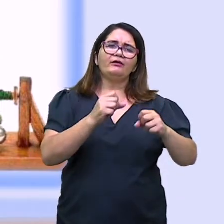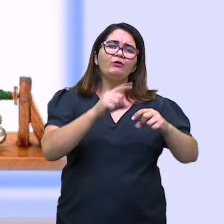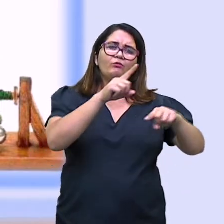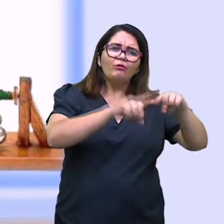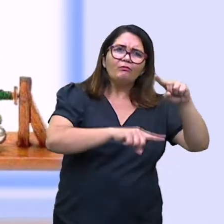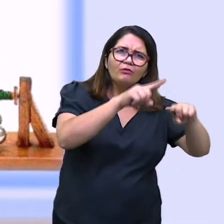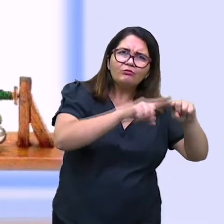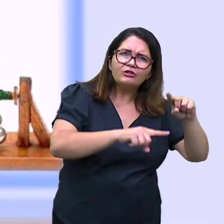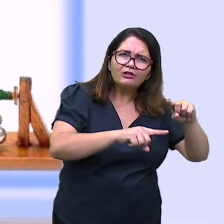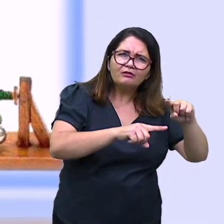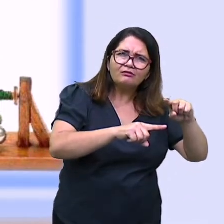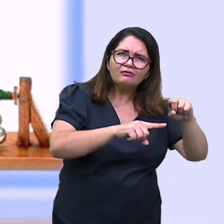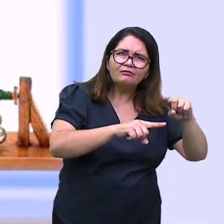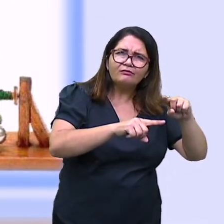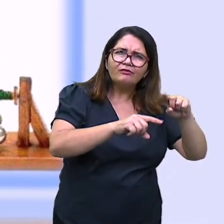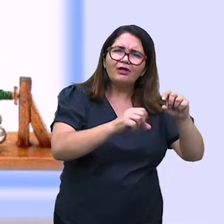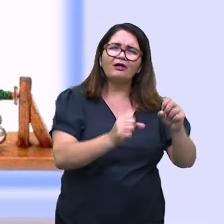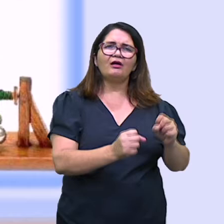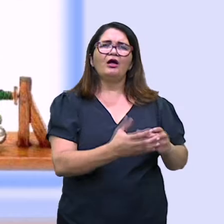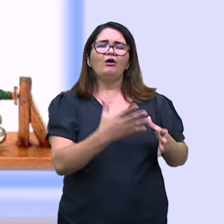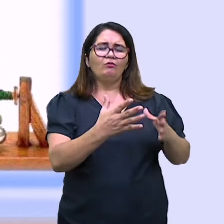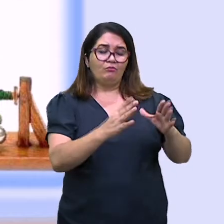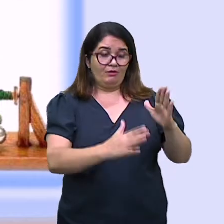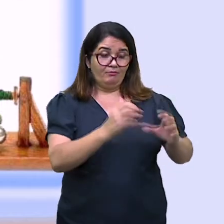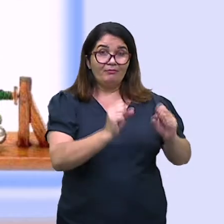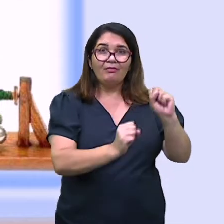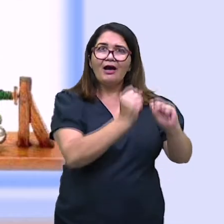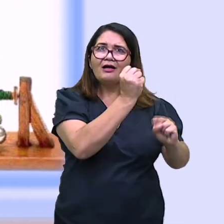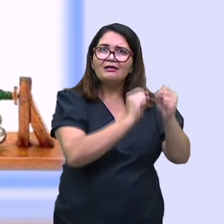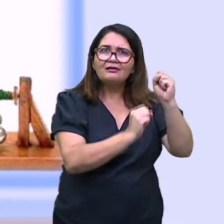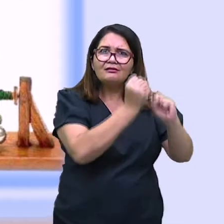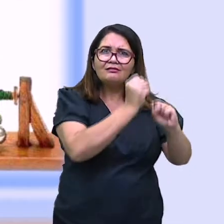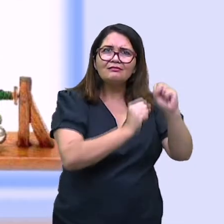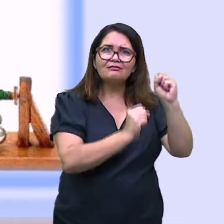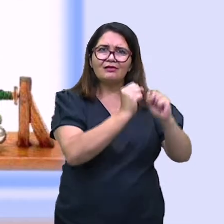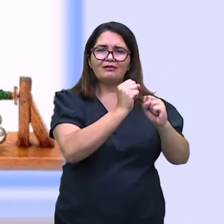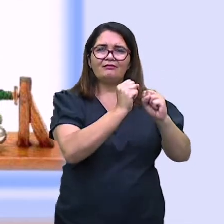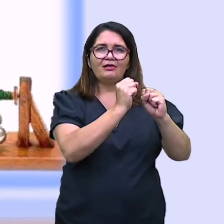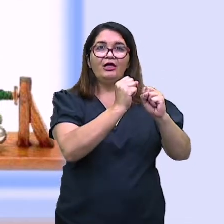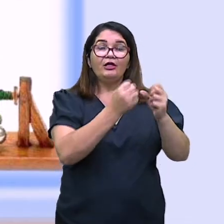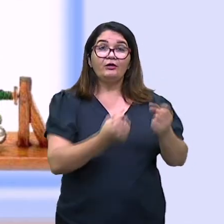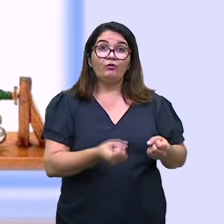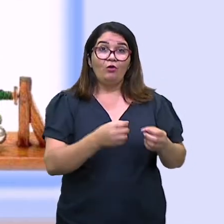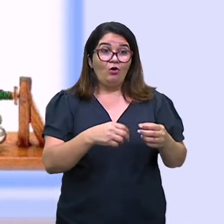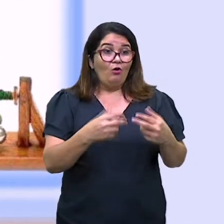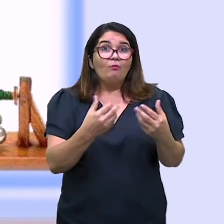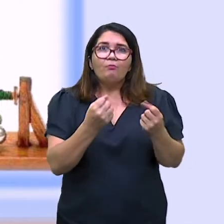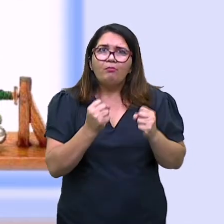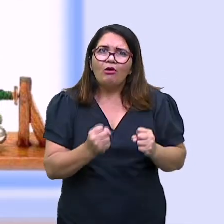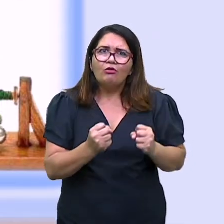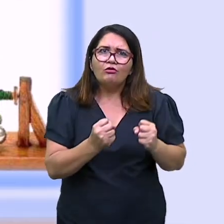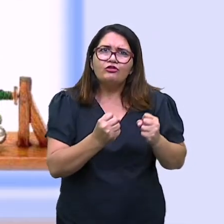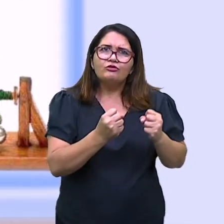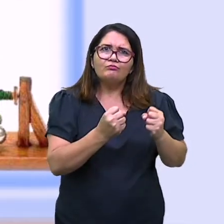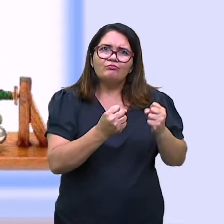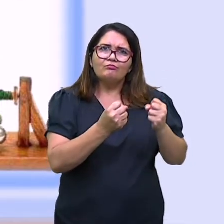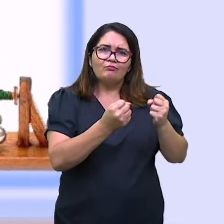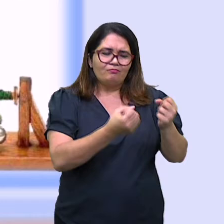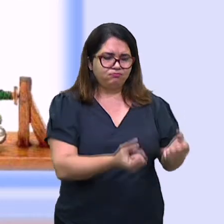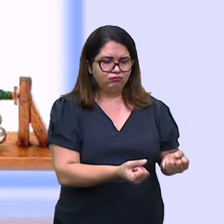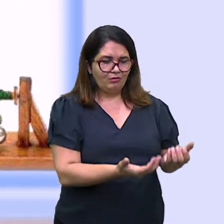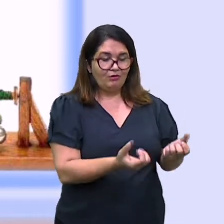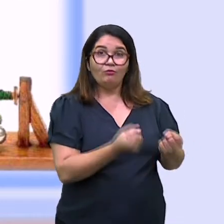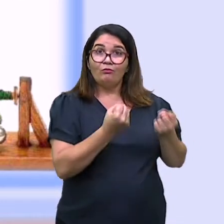me cansando. Nós falamos de tudo isso e tudo isso está no nosso dia a dia. O quanto vocês